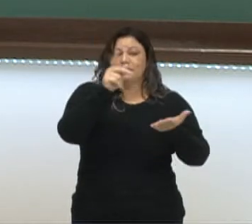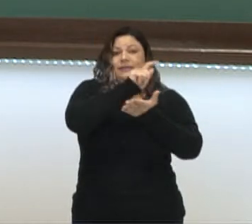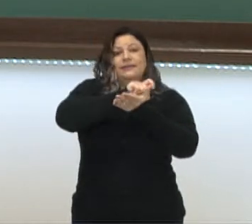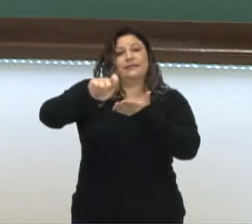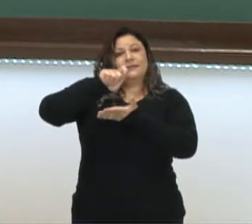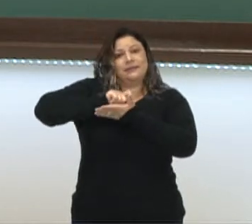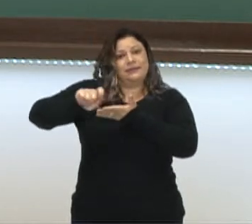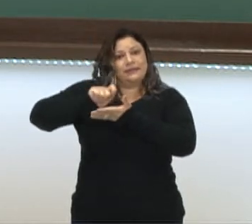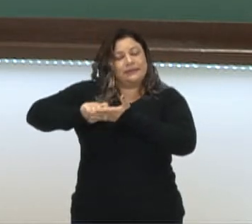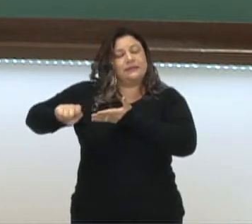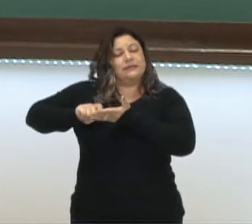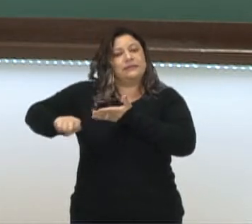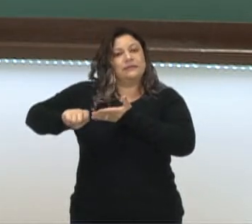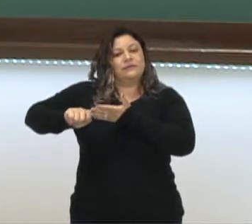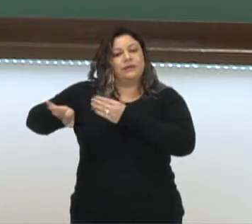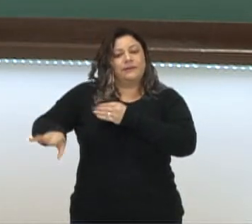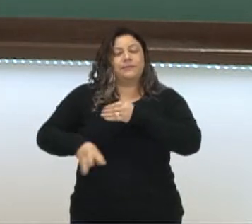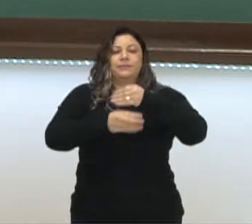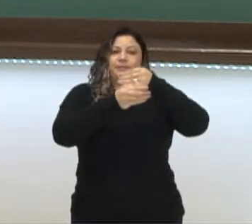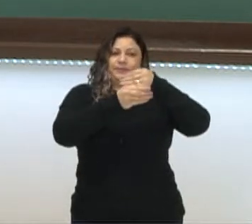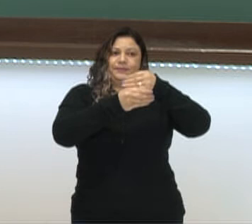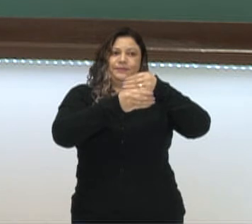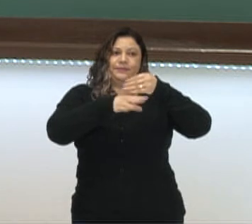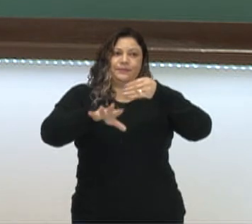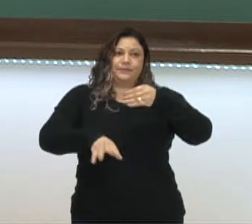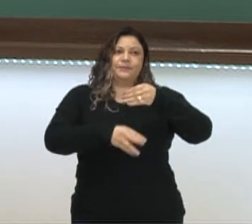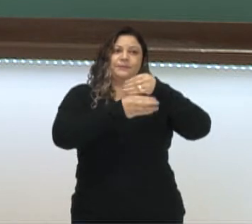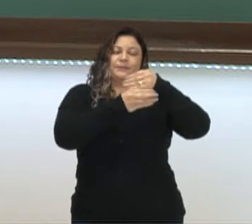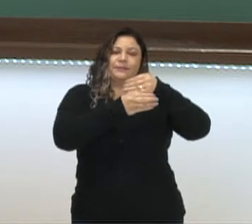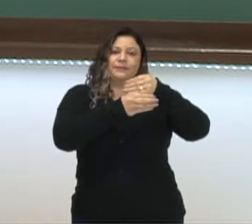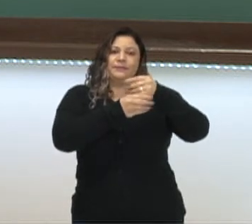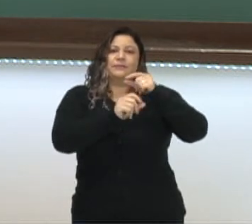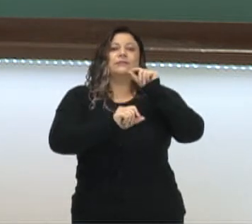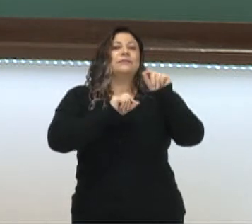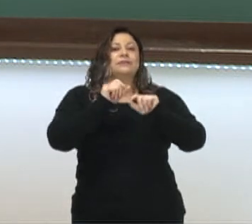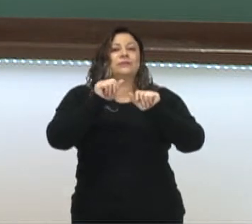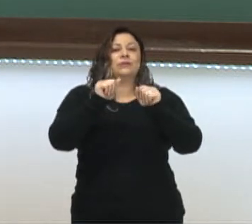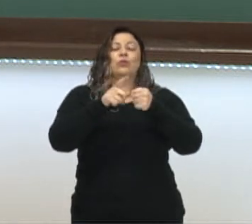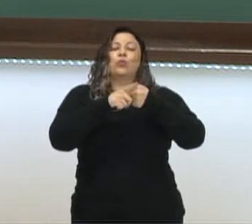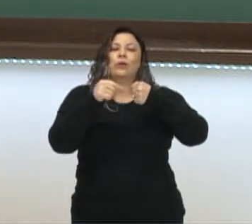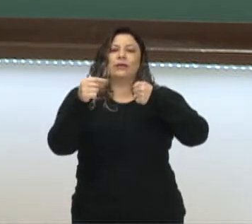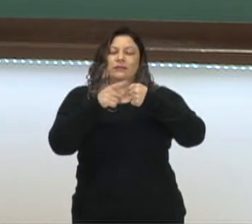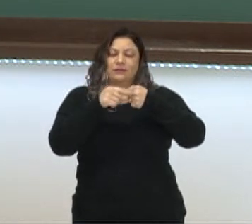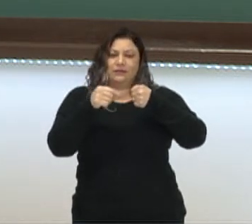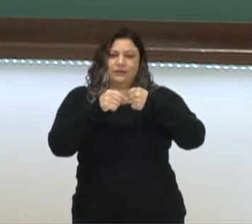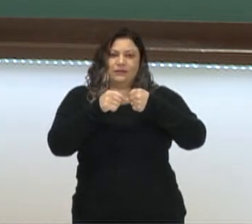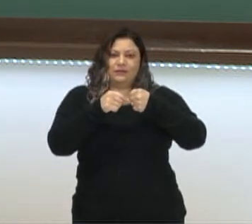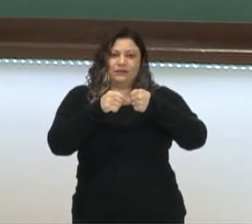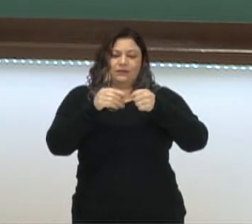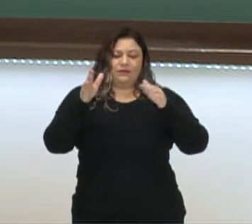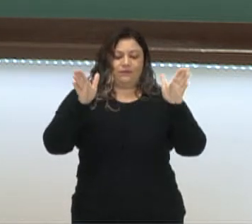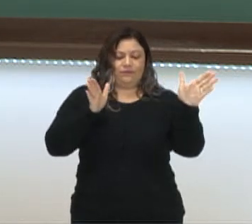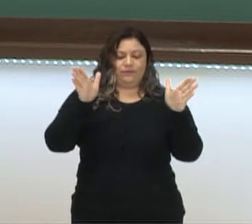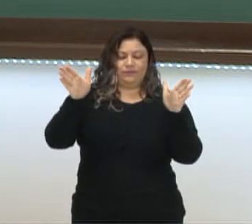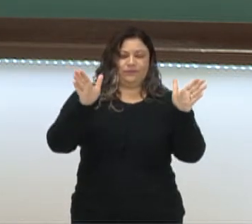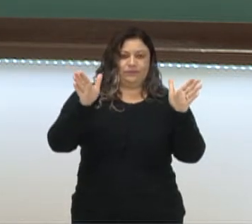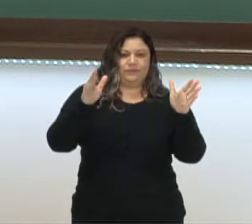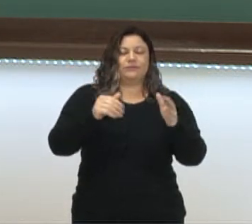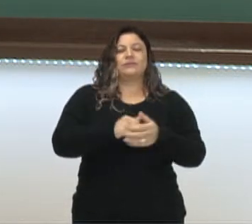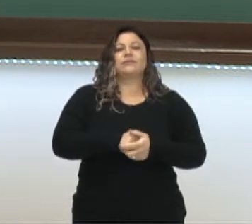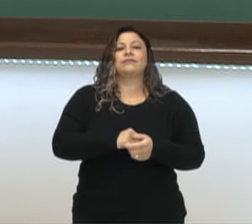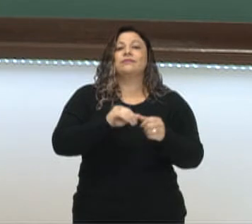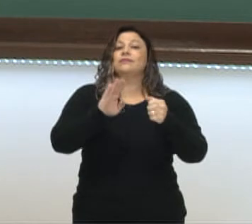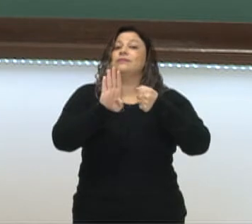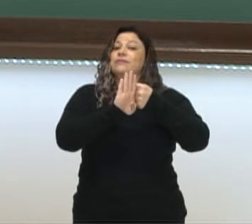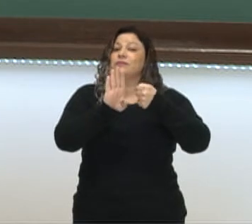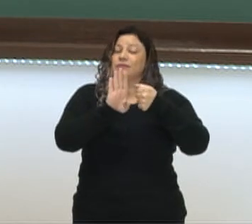reescreva ela introduzindo, tá? Justamente um adjetivo entre o artigo e o